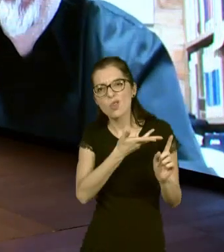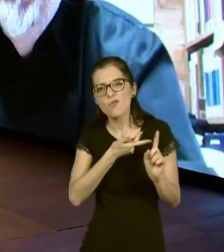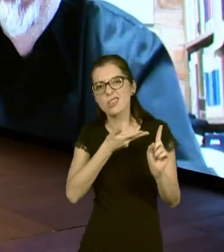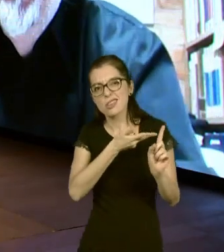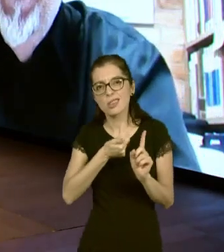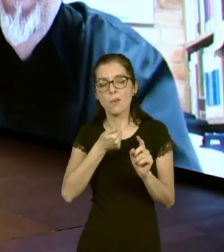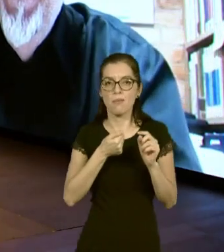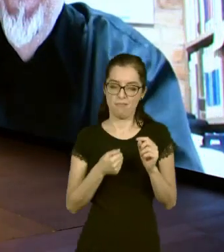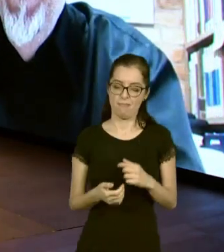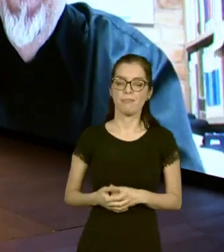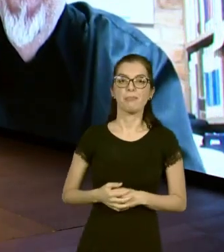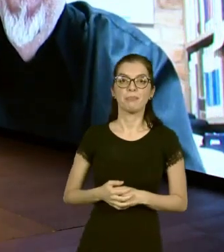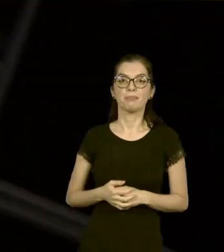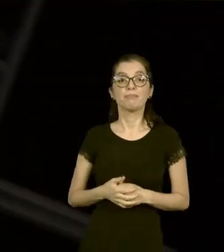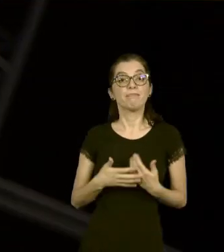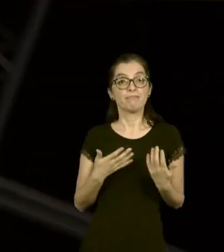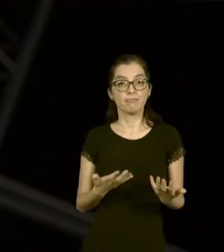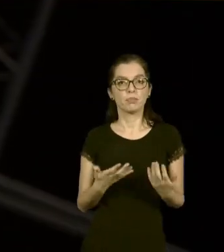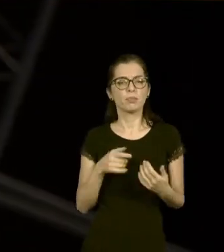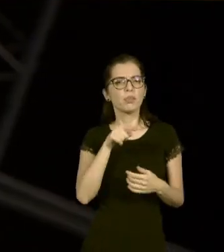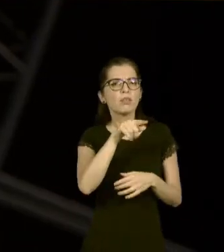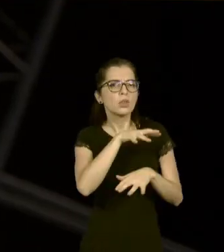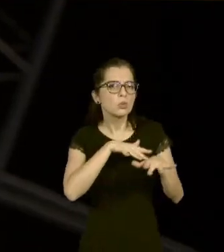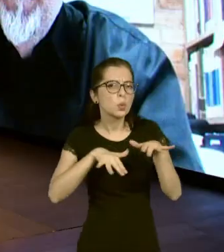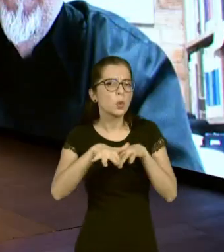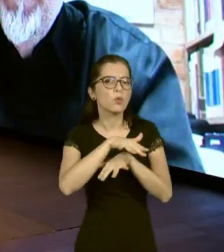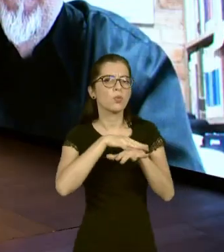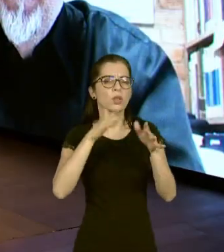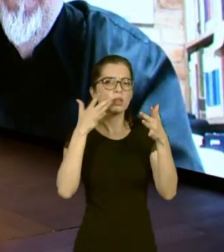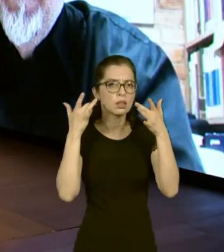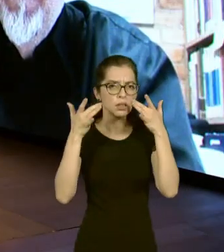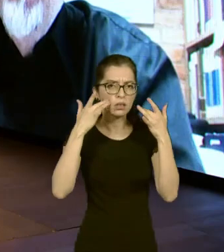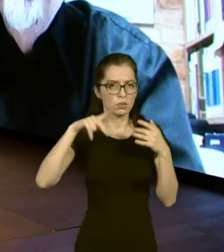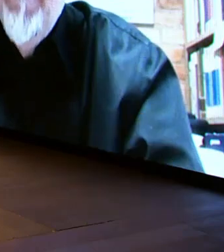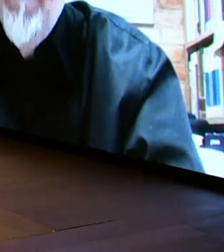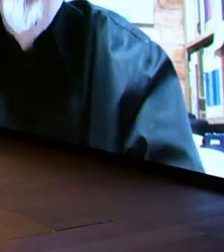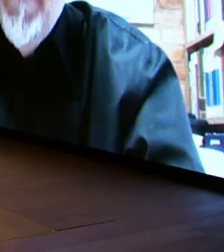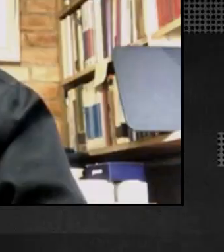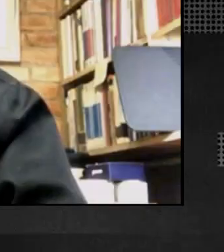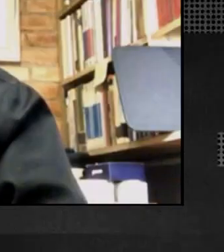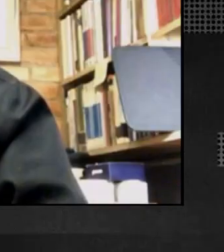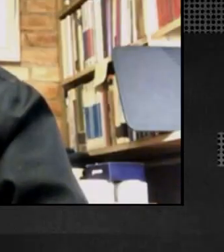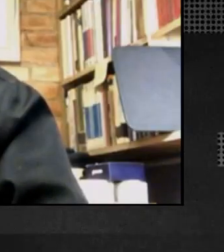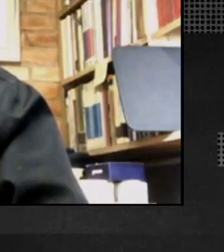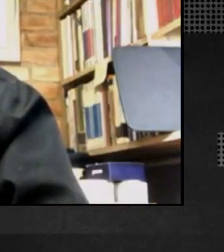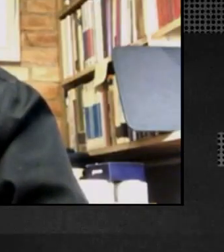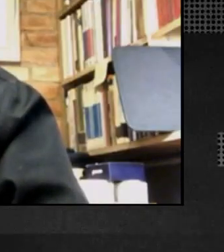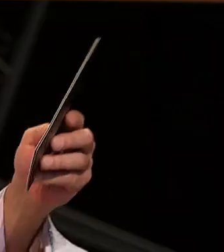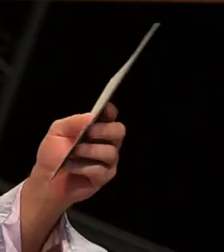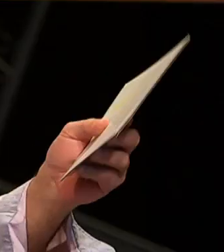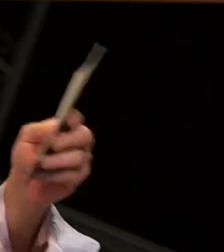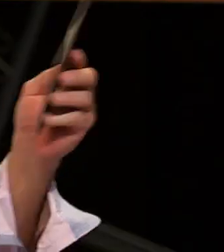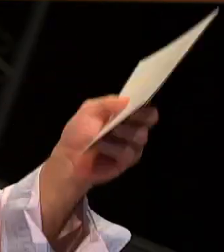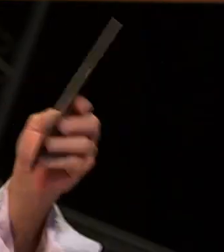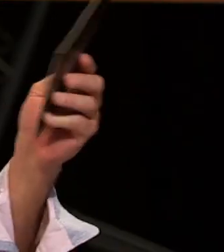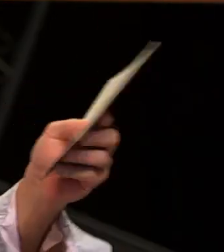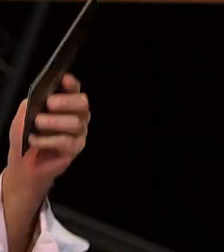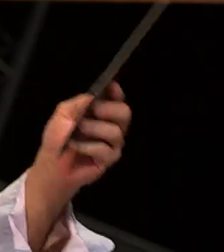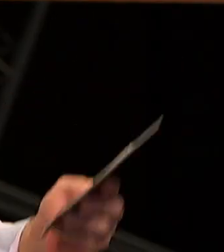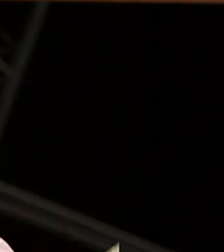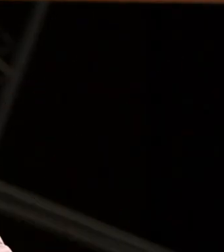Agora, Ulisses, você fez parte do movimento de teatro amador de São Paulo, que era muito forte naquele tempo. Dá um panorama para a gente, como é que